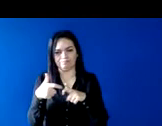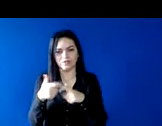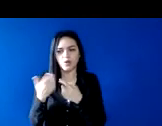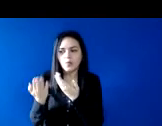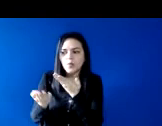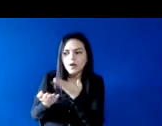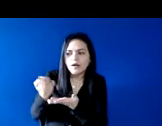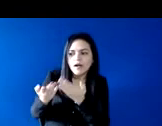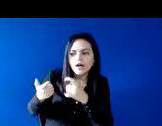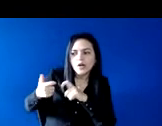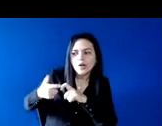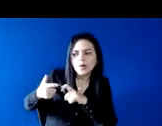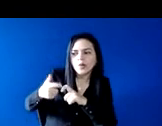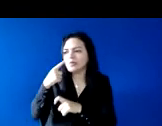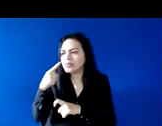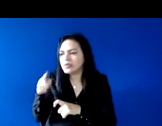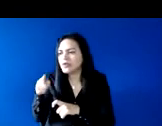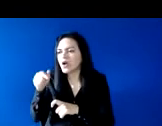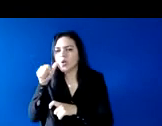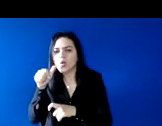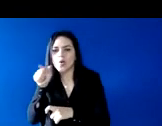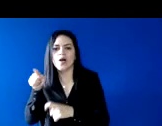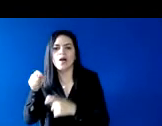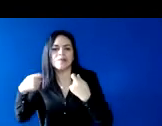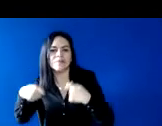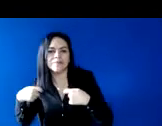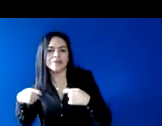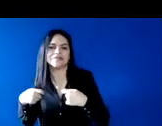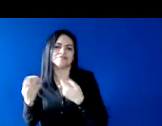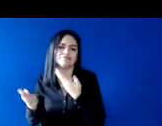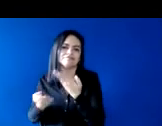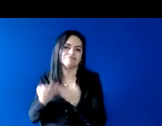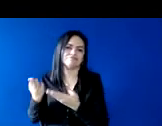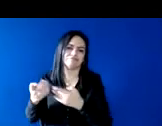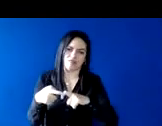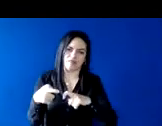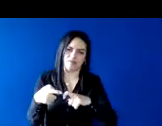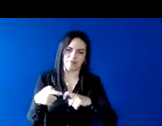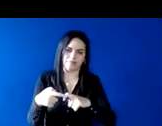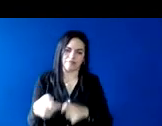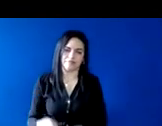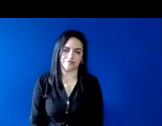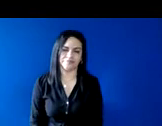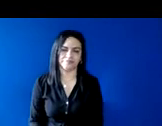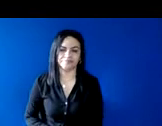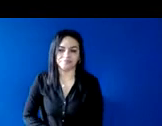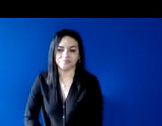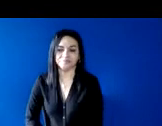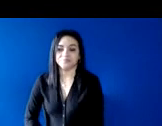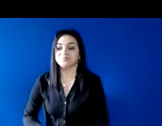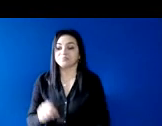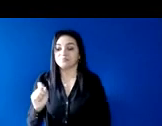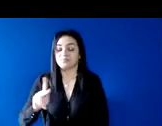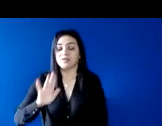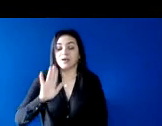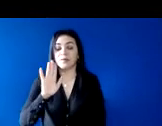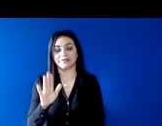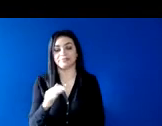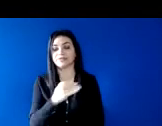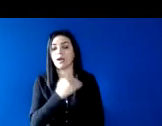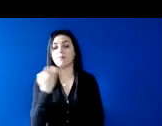cuidar das mulheres que precisam de cuidados médicos. Tá, mas a morte